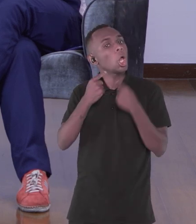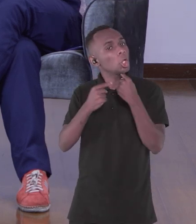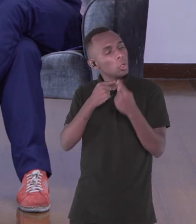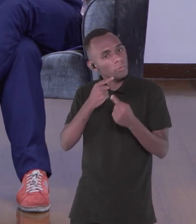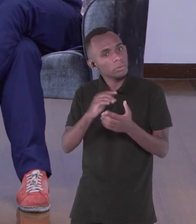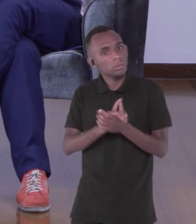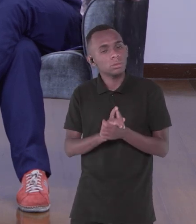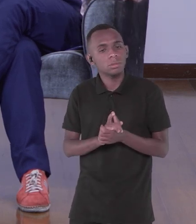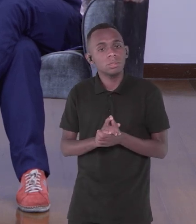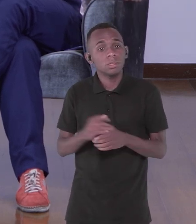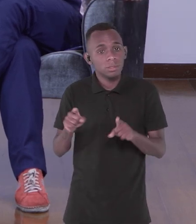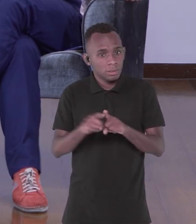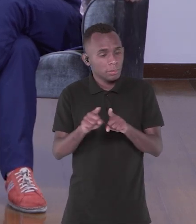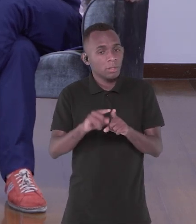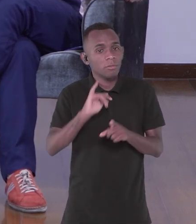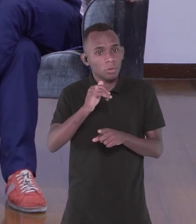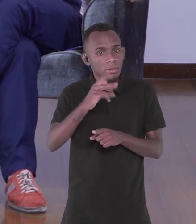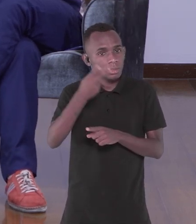Também vou contar uma história, então.